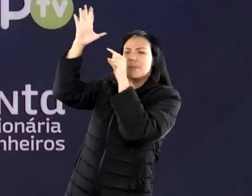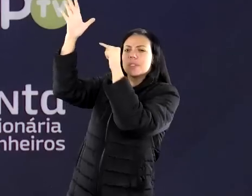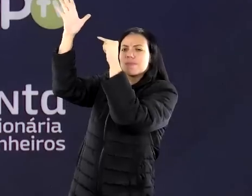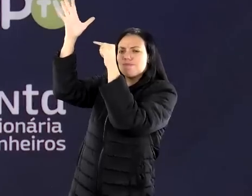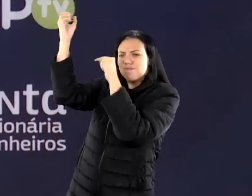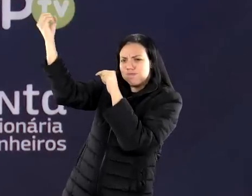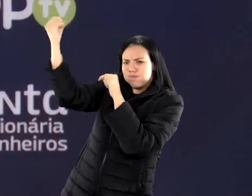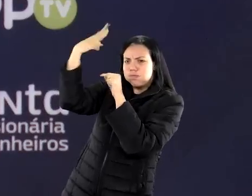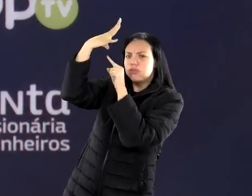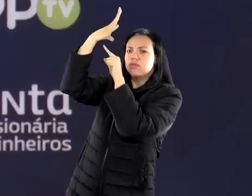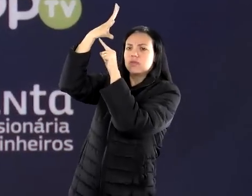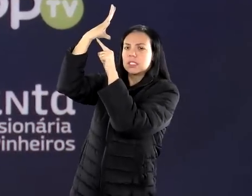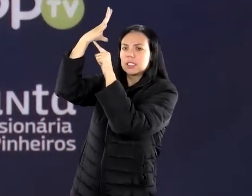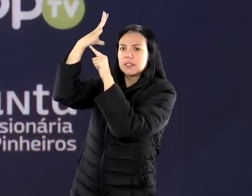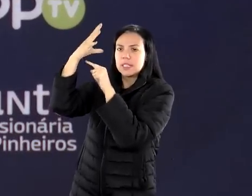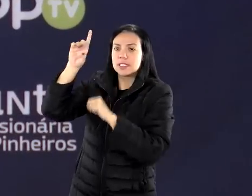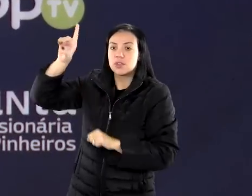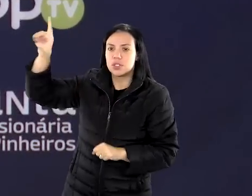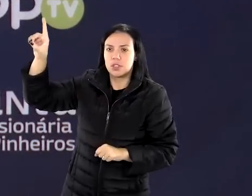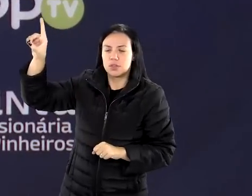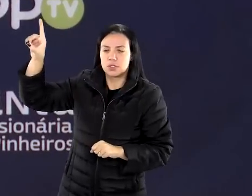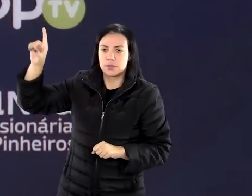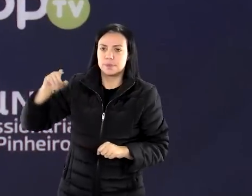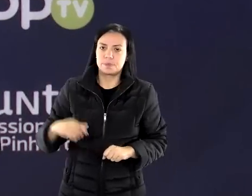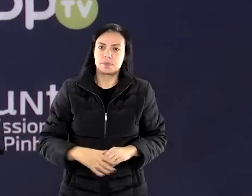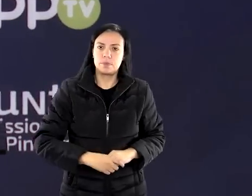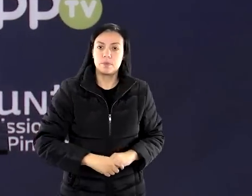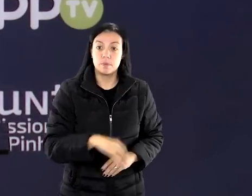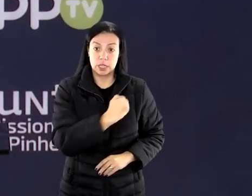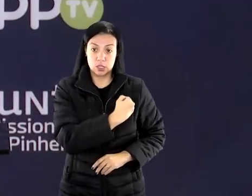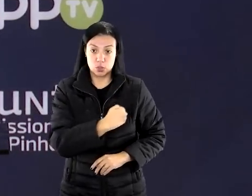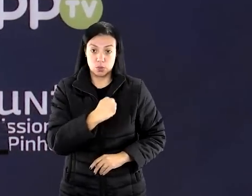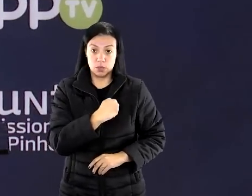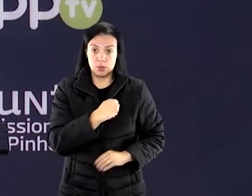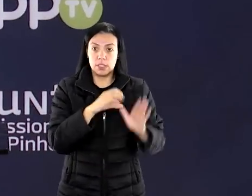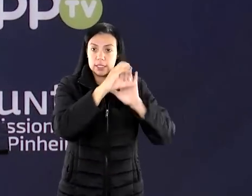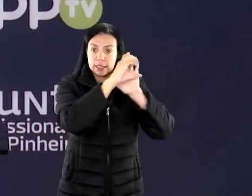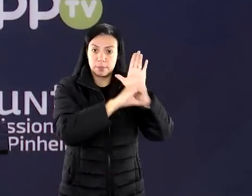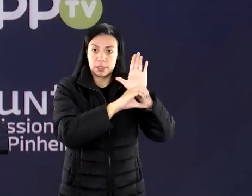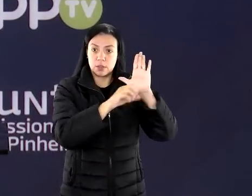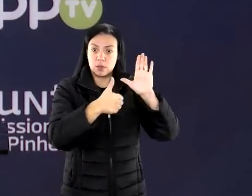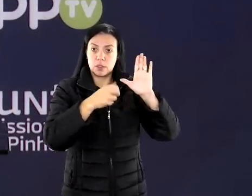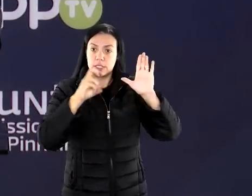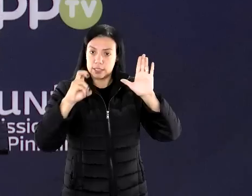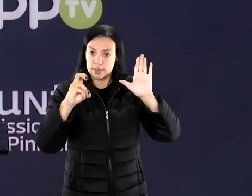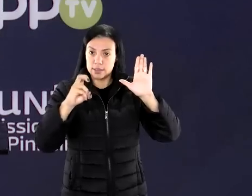lá em João, capítulo 15,